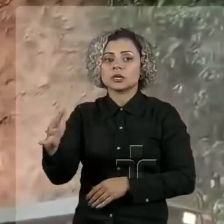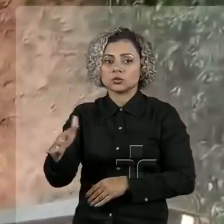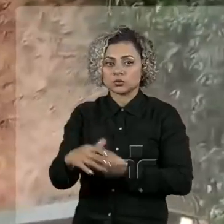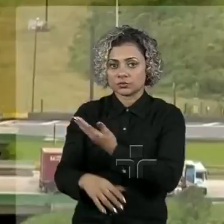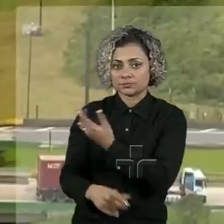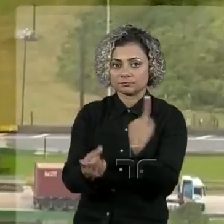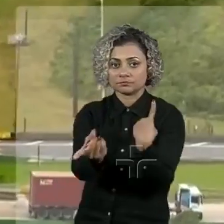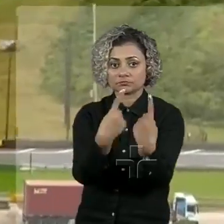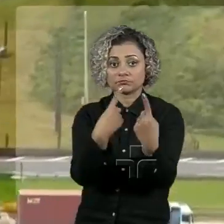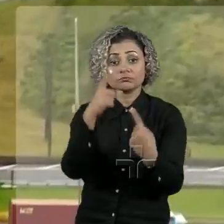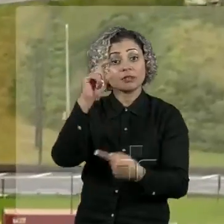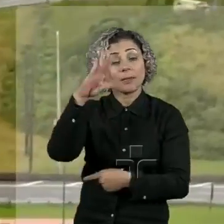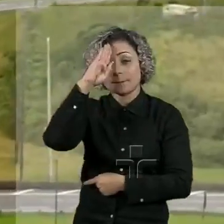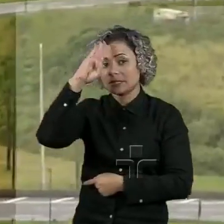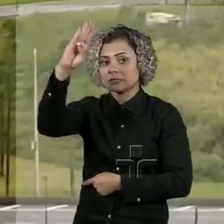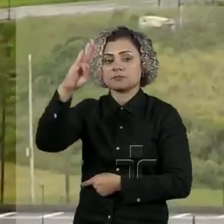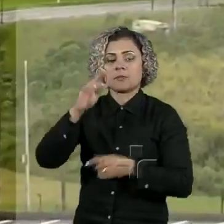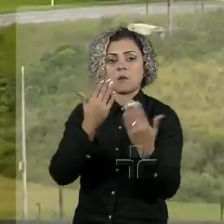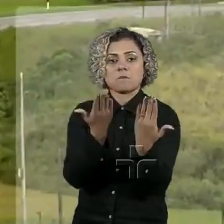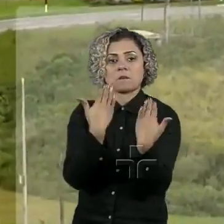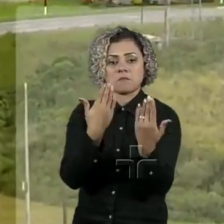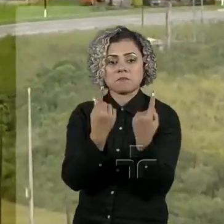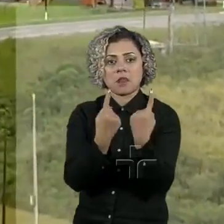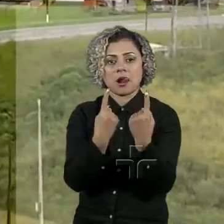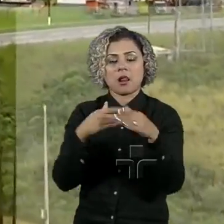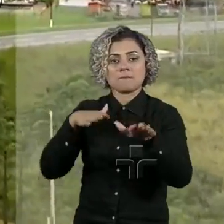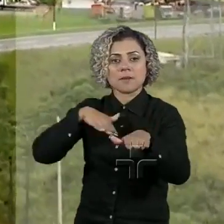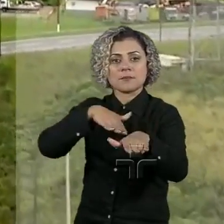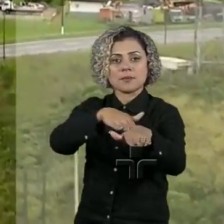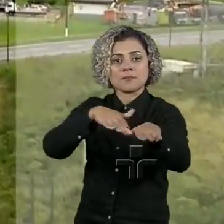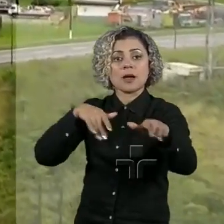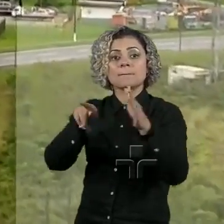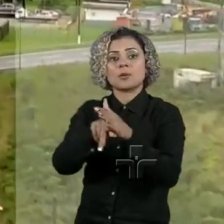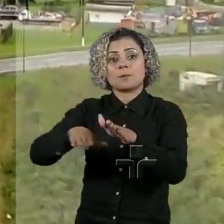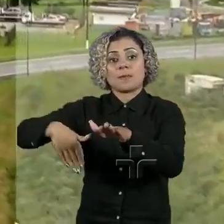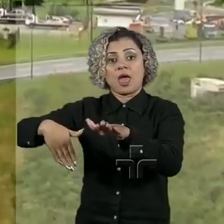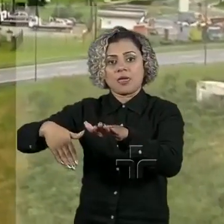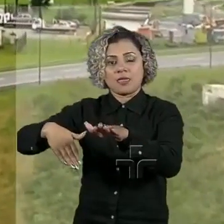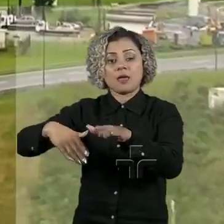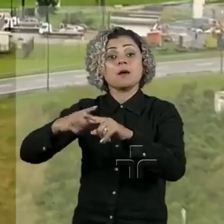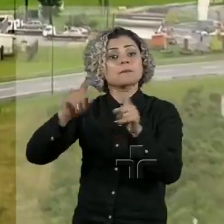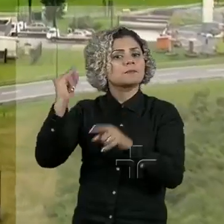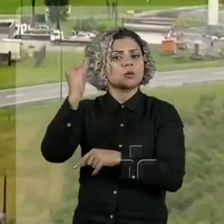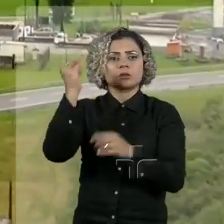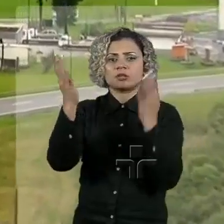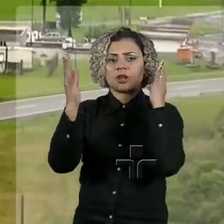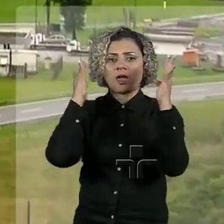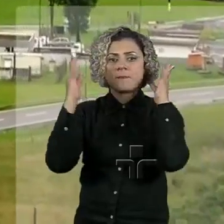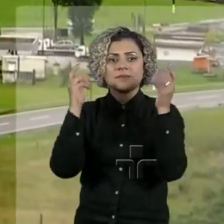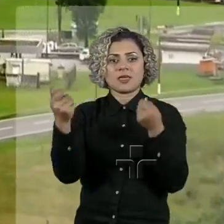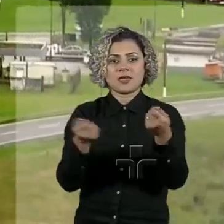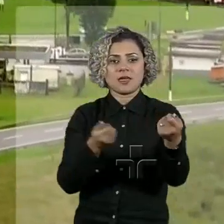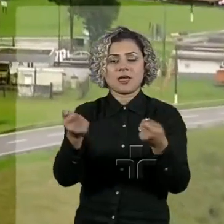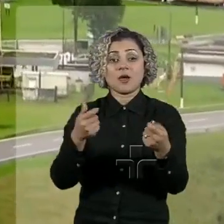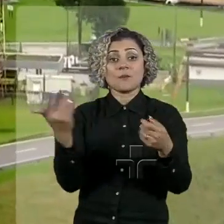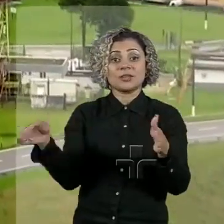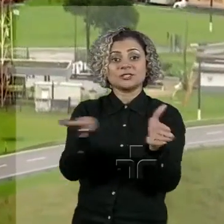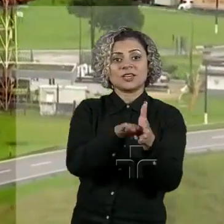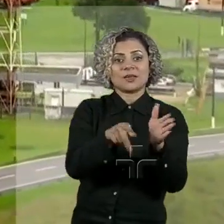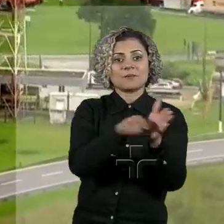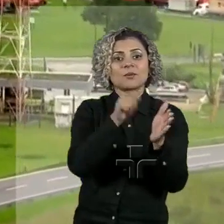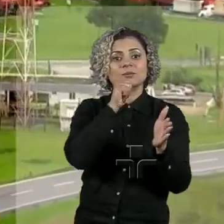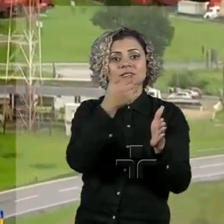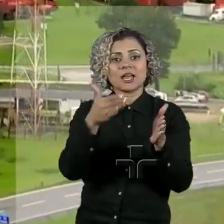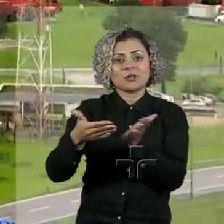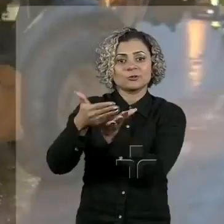rodovia é um dos principais acessos da capital paulista ao litoral, muito usada pelos caminhões para chegar ao Porto de